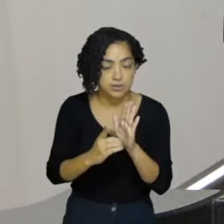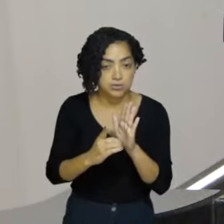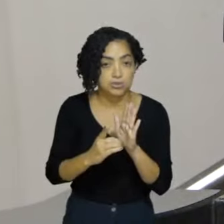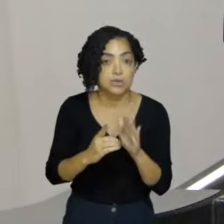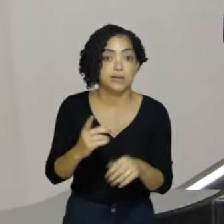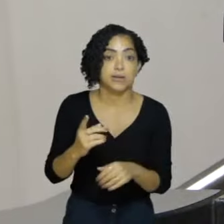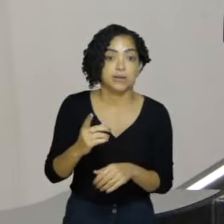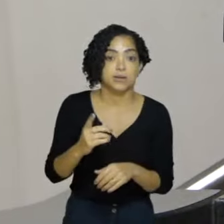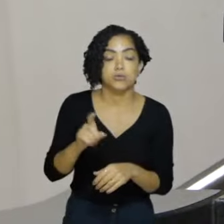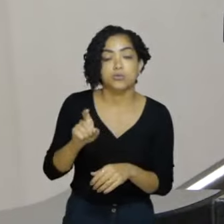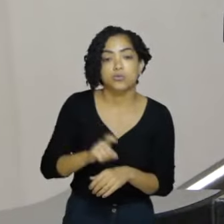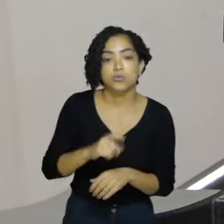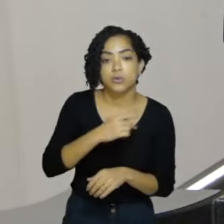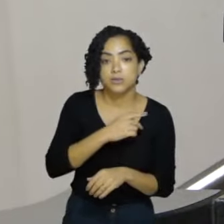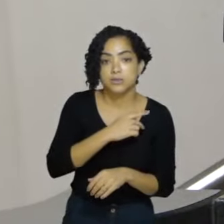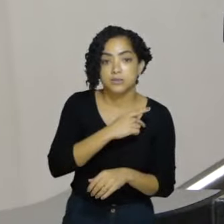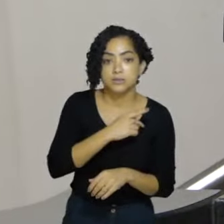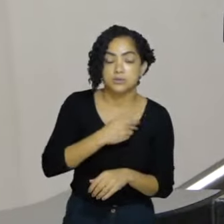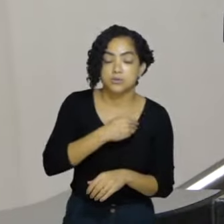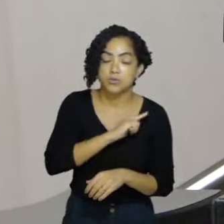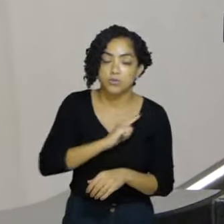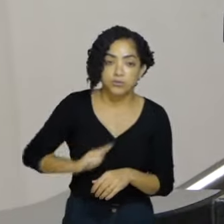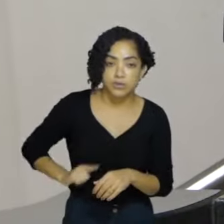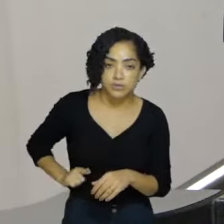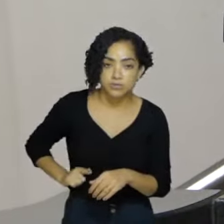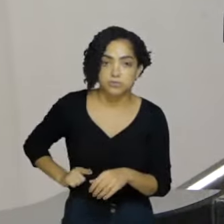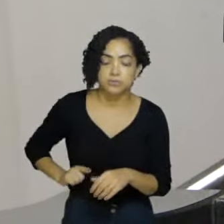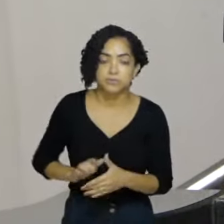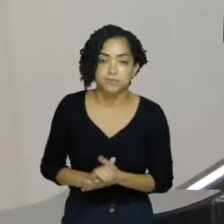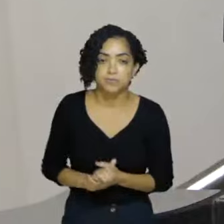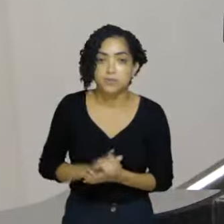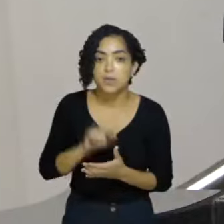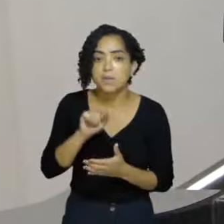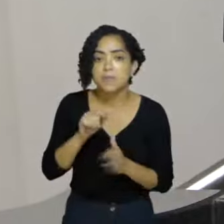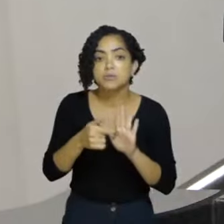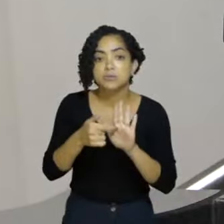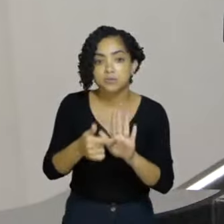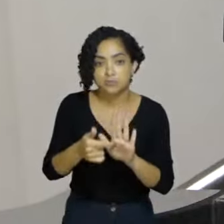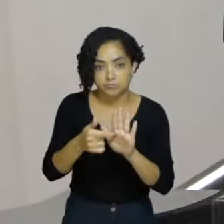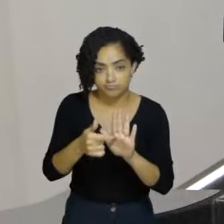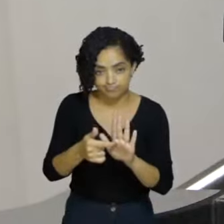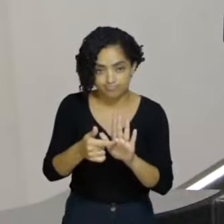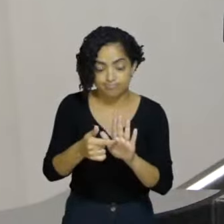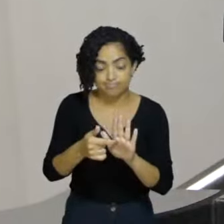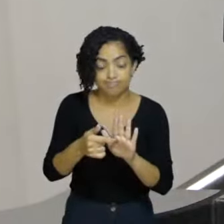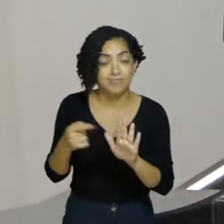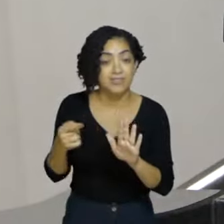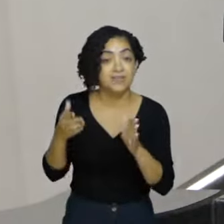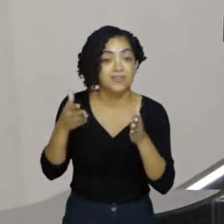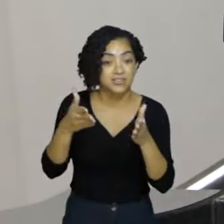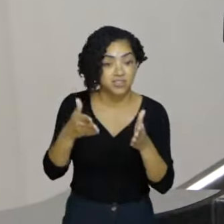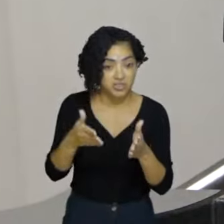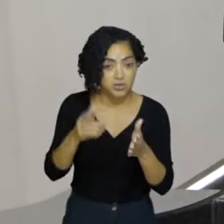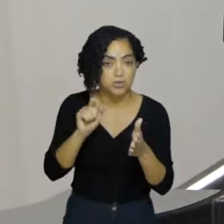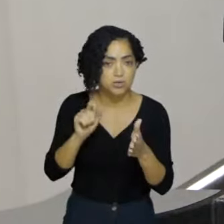que foi inspirado num projeto de lei nosso. Mas o que eu queria pontuar com os senhores é o seguinte: vai chegar a este plenário,